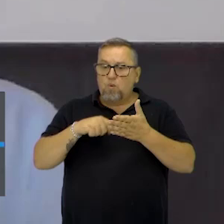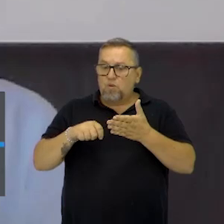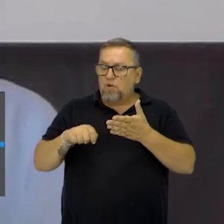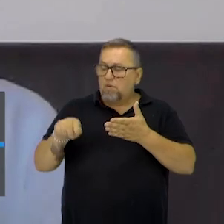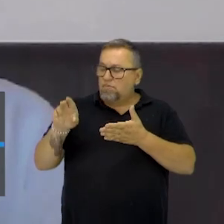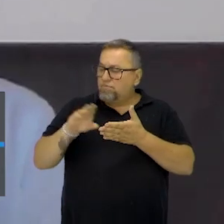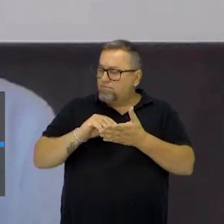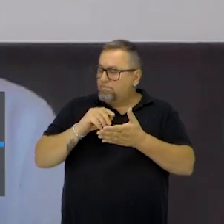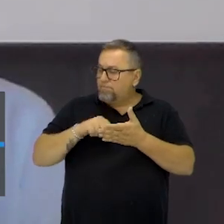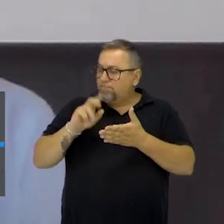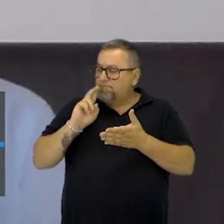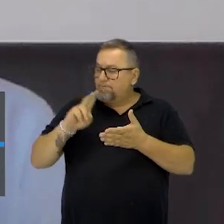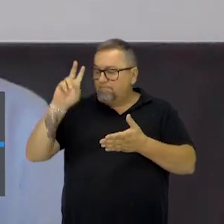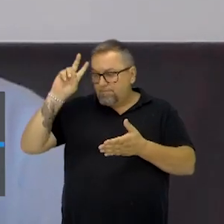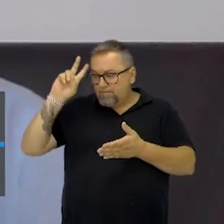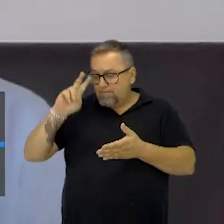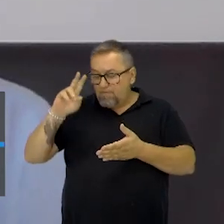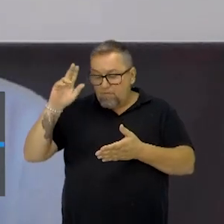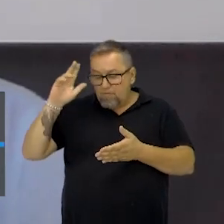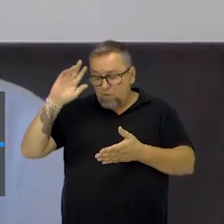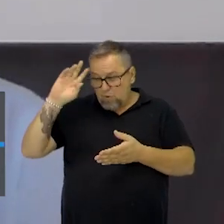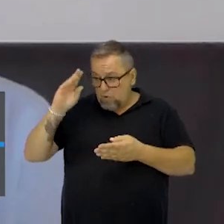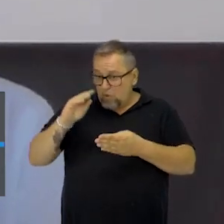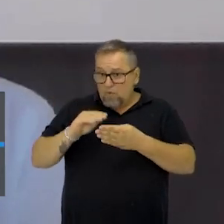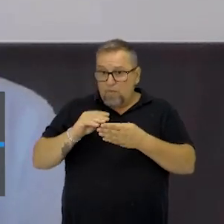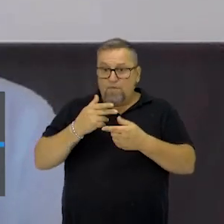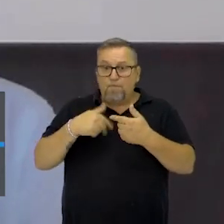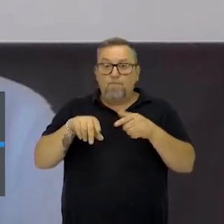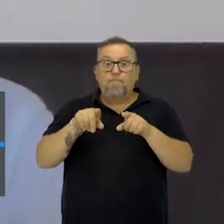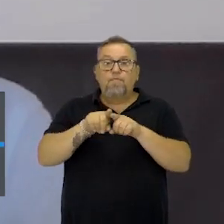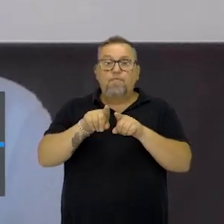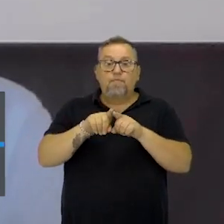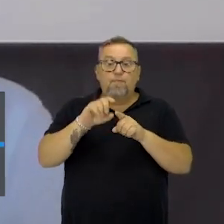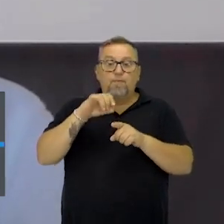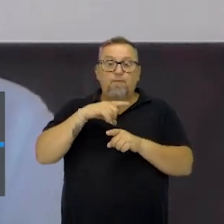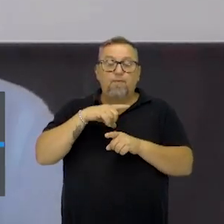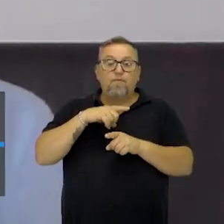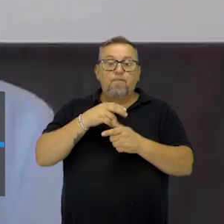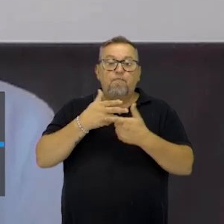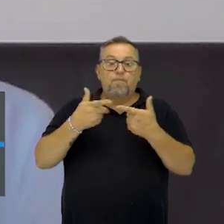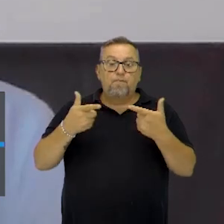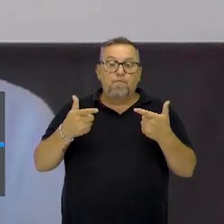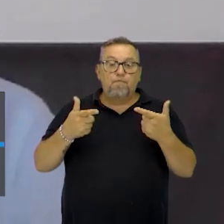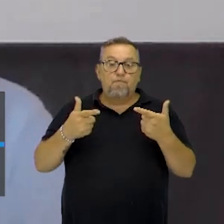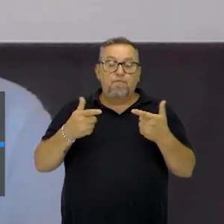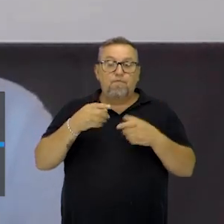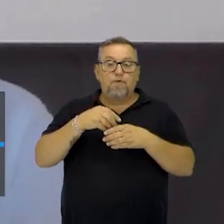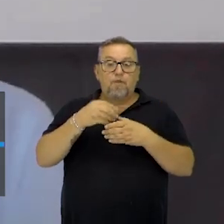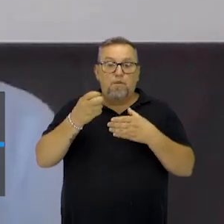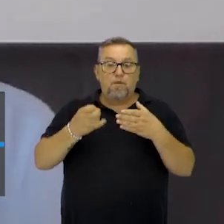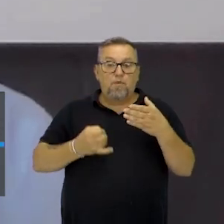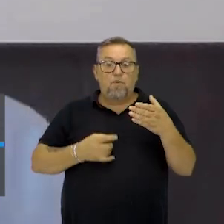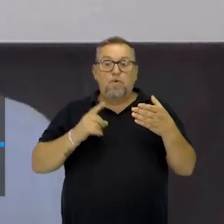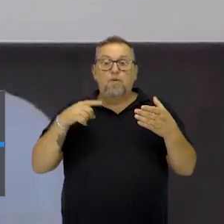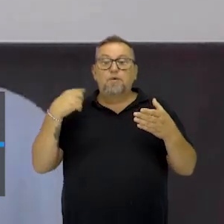vamos trazer os elementos, né, essenciais desse conteúdo que nós estamos estudando, e aí nós